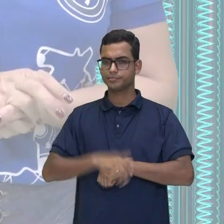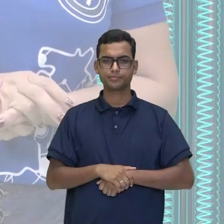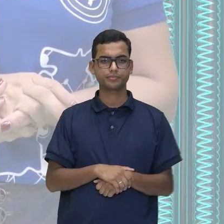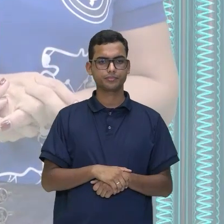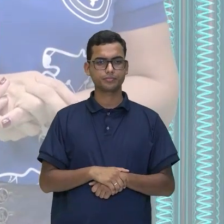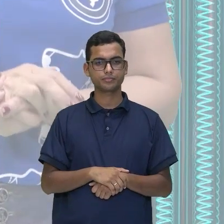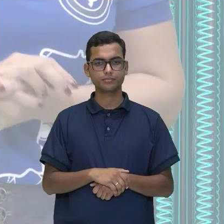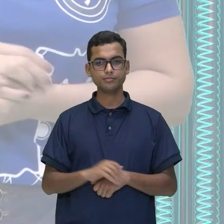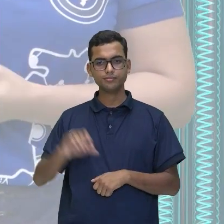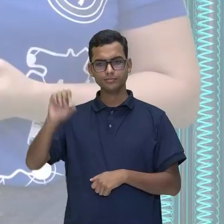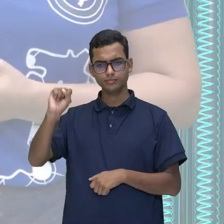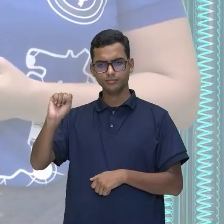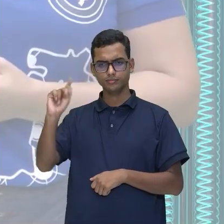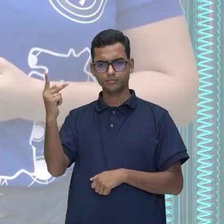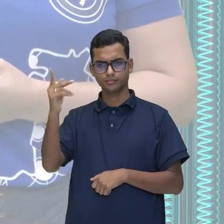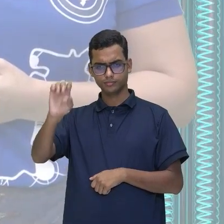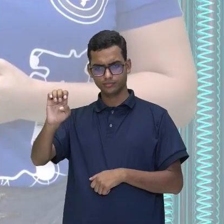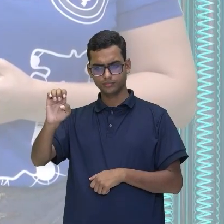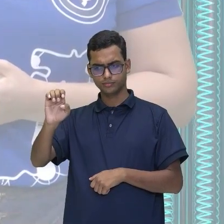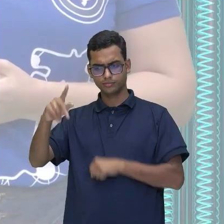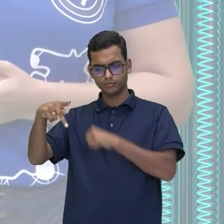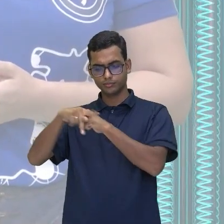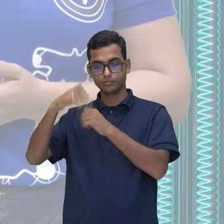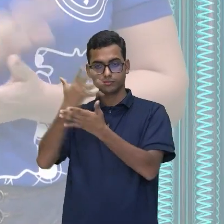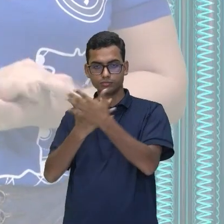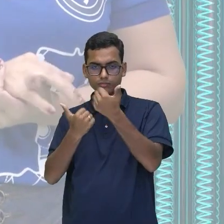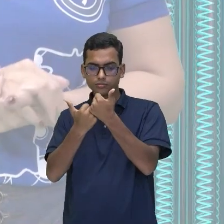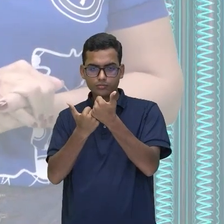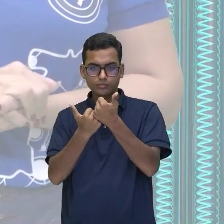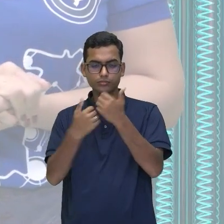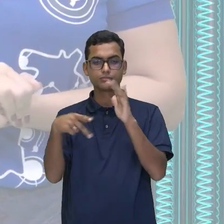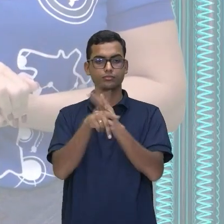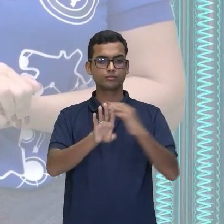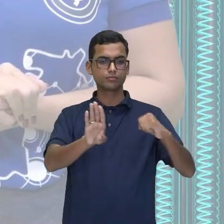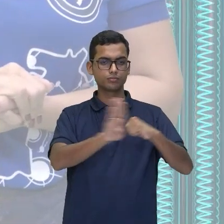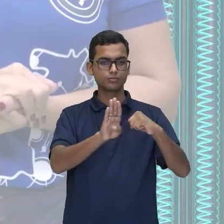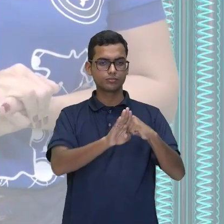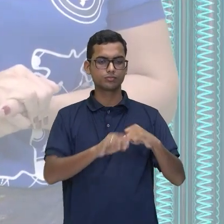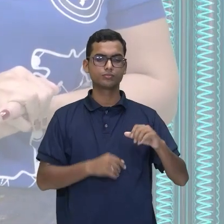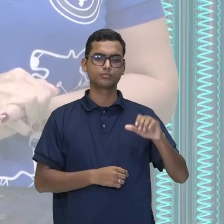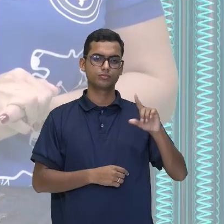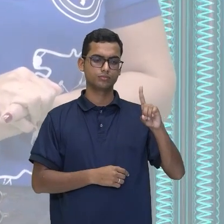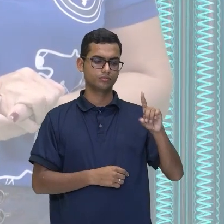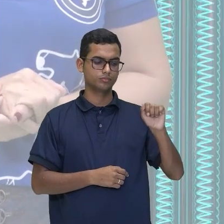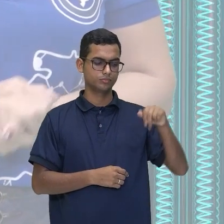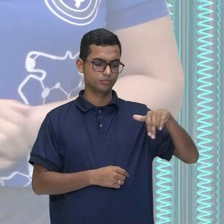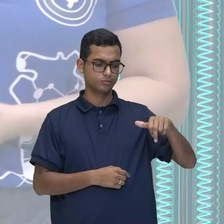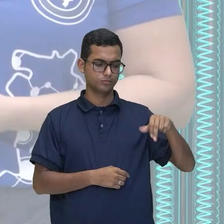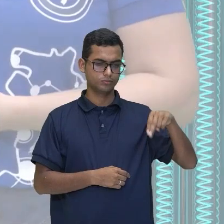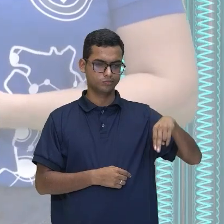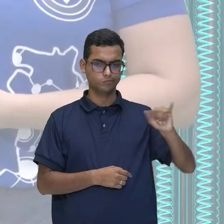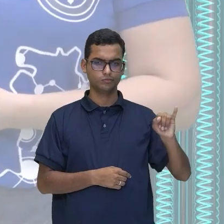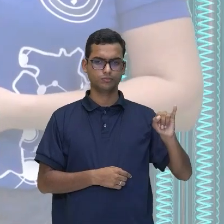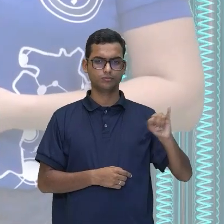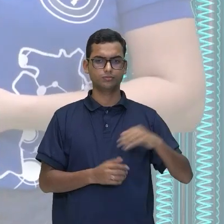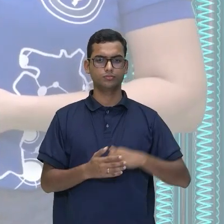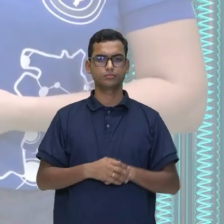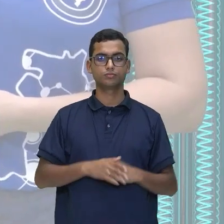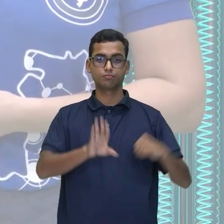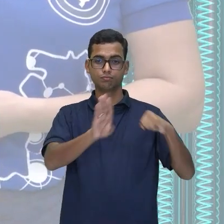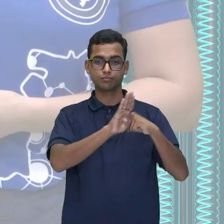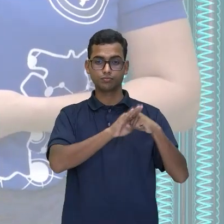she, que é pronome, ele foi substituído por um substantivo, no caso Dani. Dani é o substantivo.